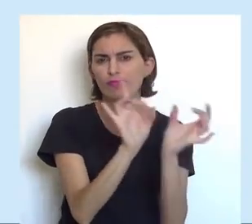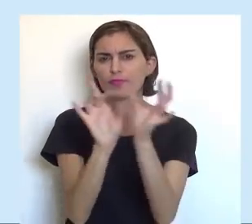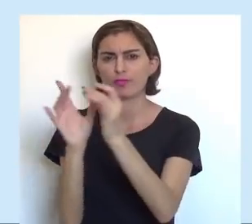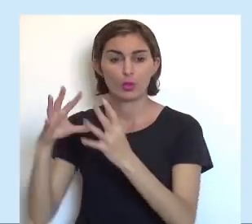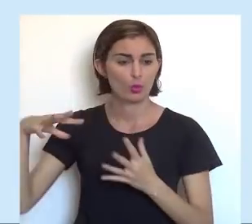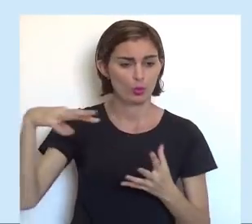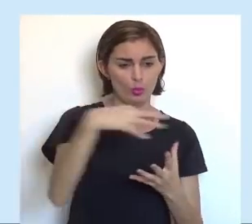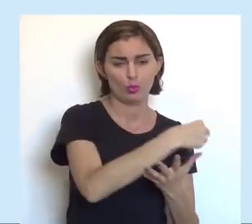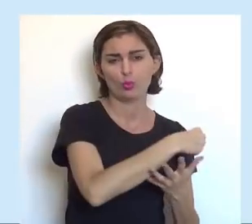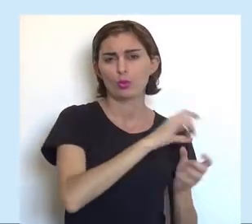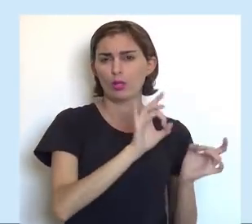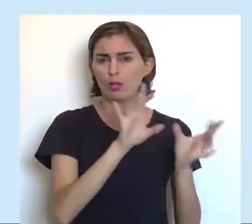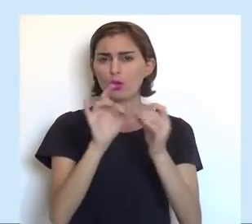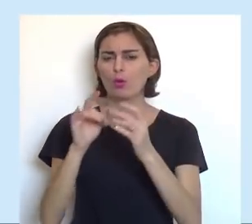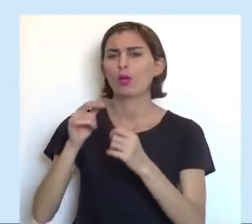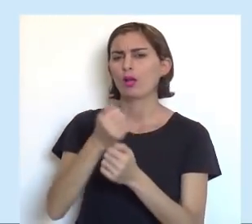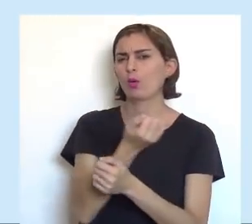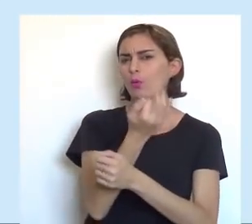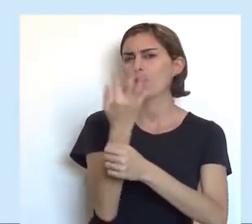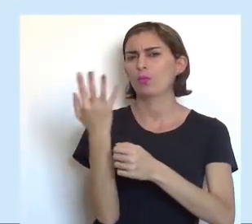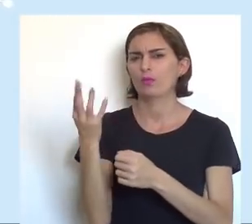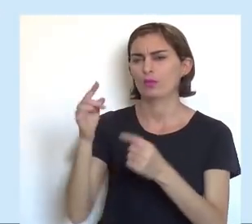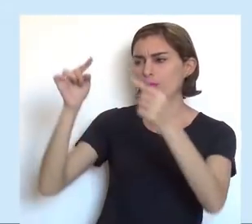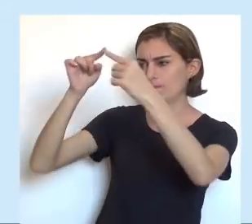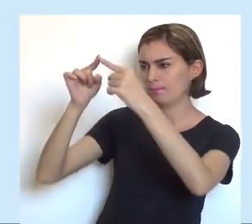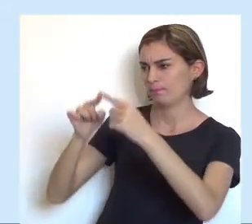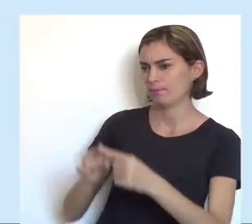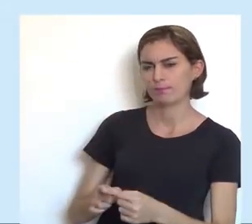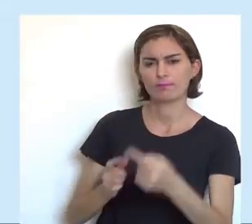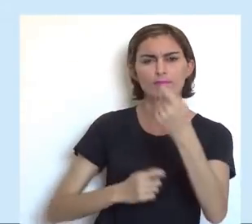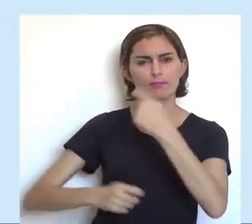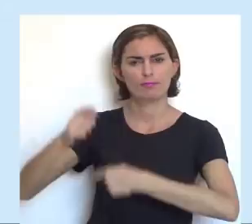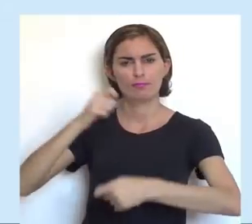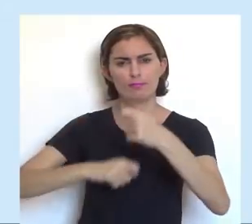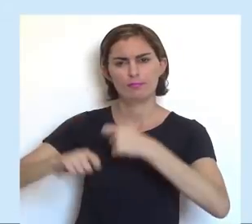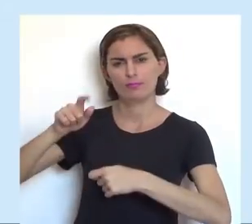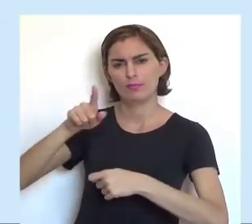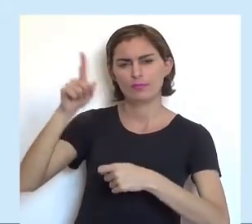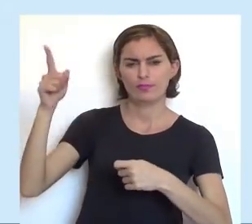quantidade quando ele destinar outra quantidade de acordo com o CONAMA